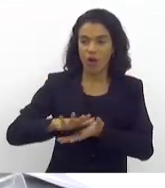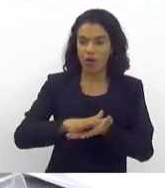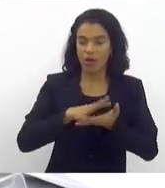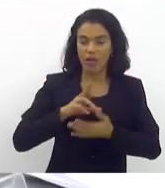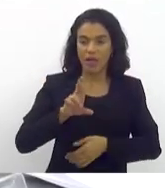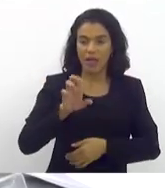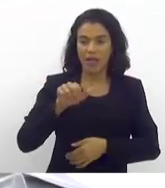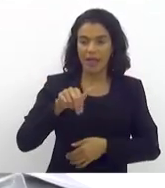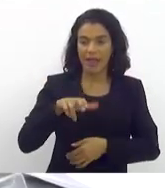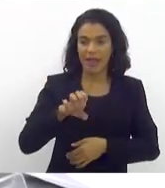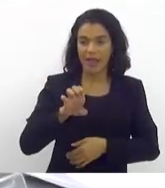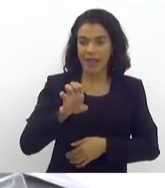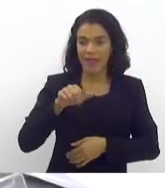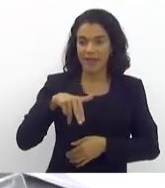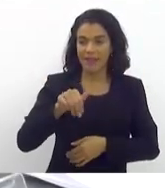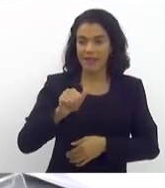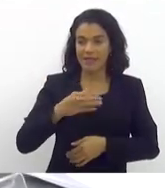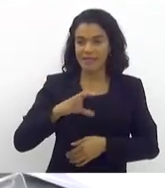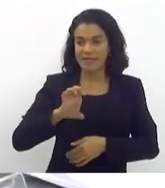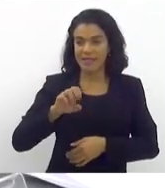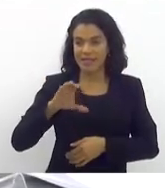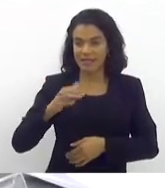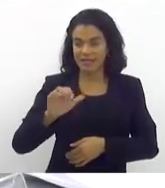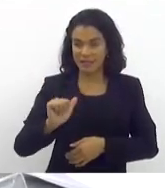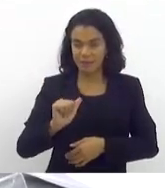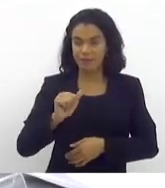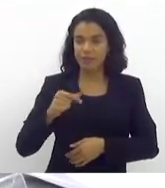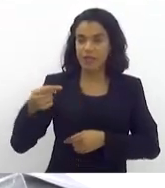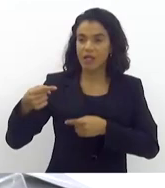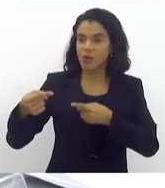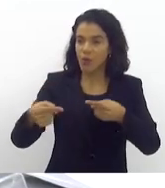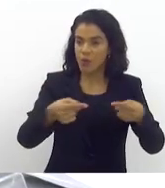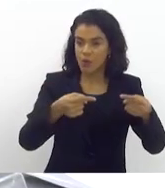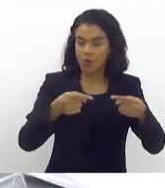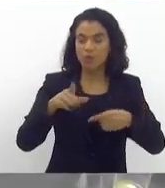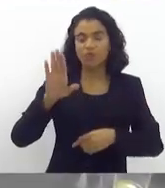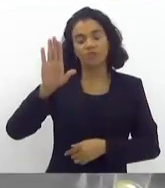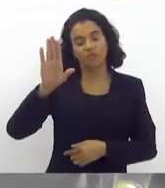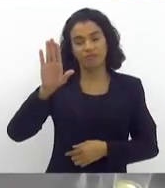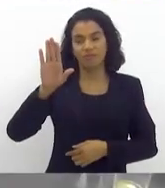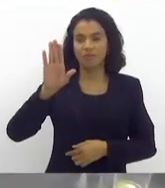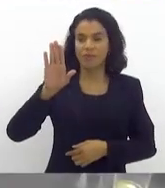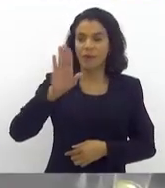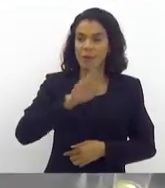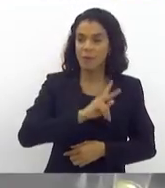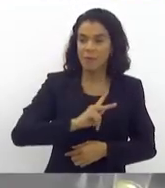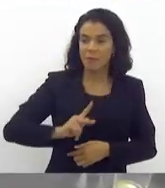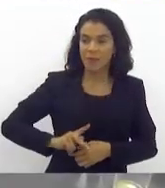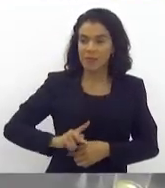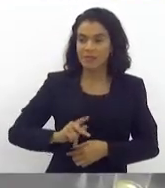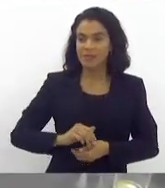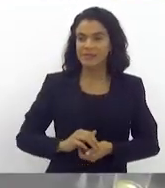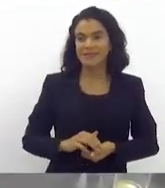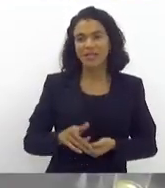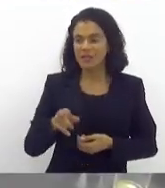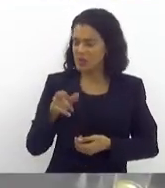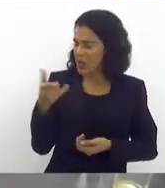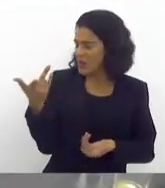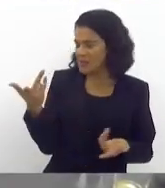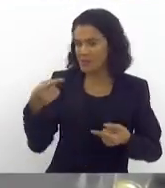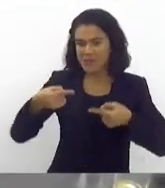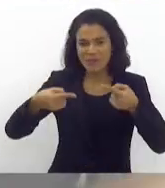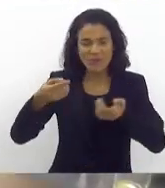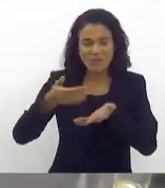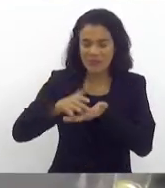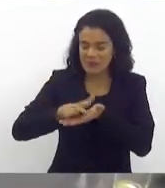Parecer do deputado Fred Pacheco pela juridicidade com emendas. Em discussão, não. Senhor presidente, para discutir, deputado, discussão deputado Carlos Mink. Vi que